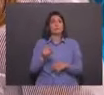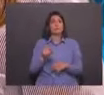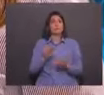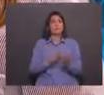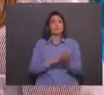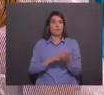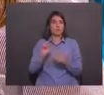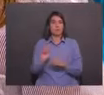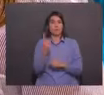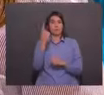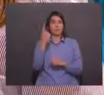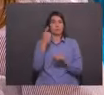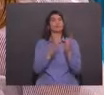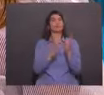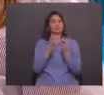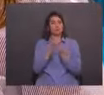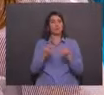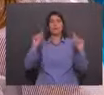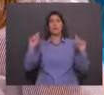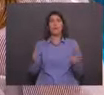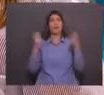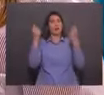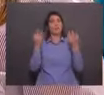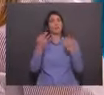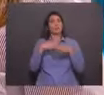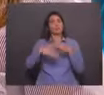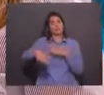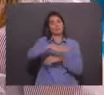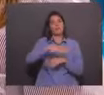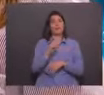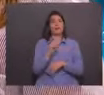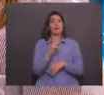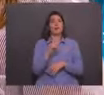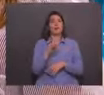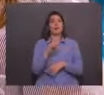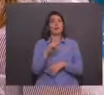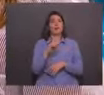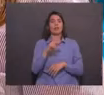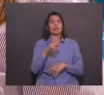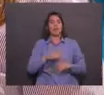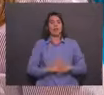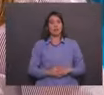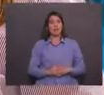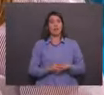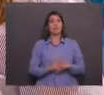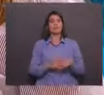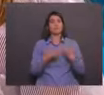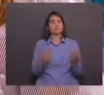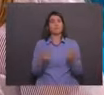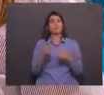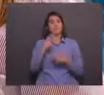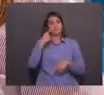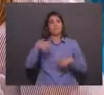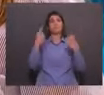que Jesús realizó en Caná de Galilea. Así manifestó su gloria, y sus